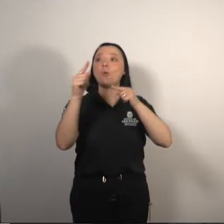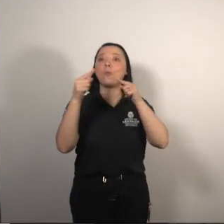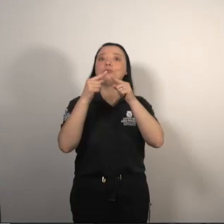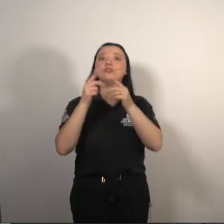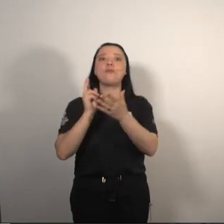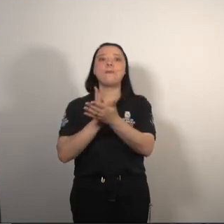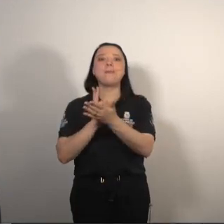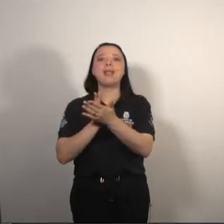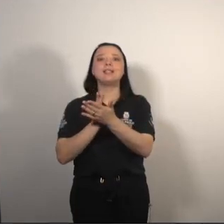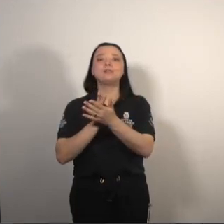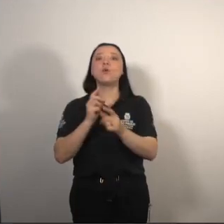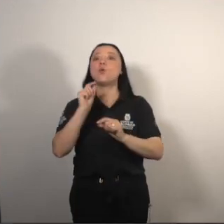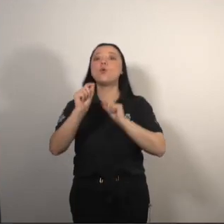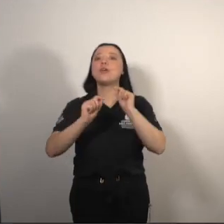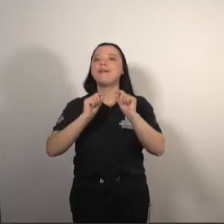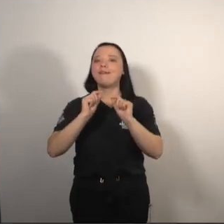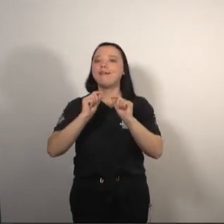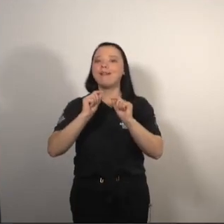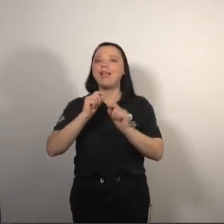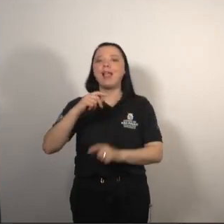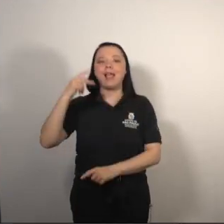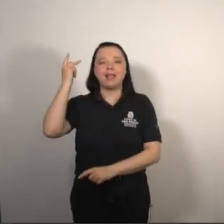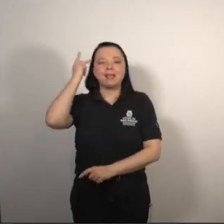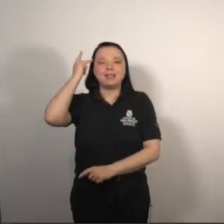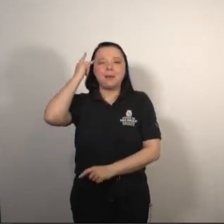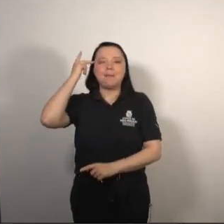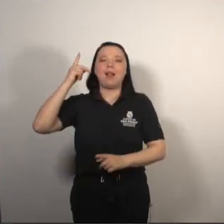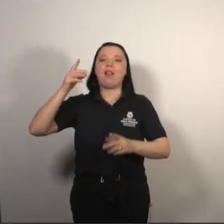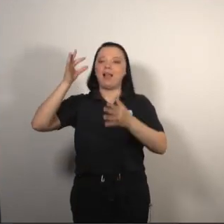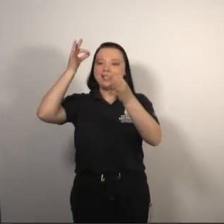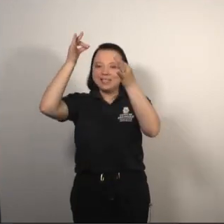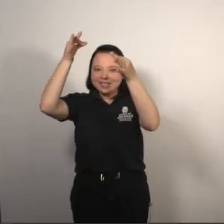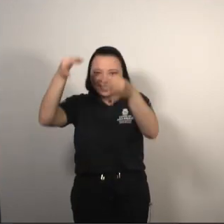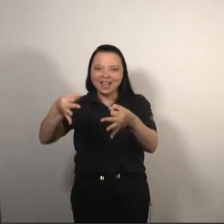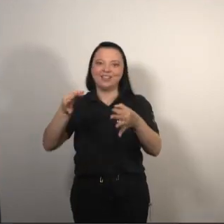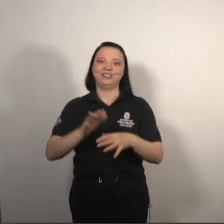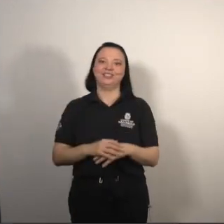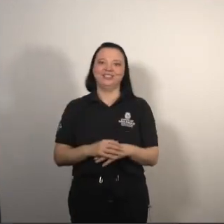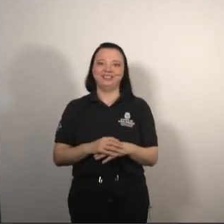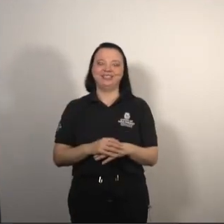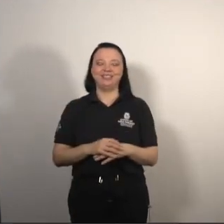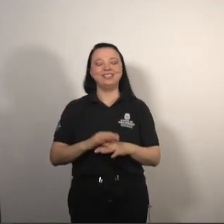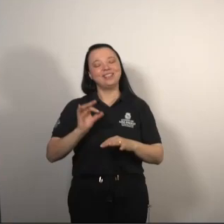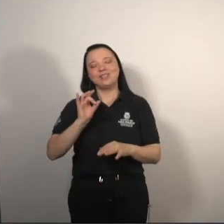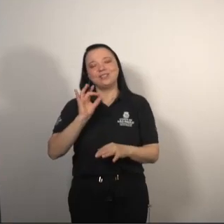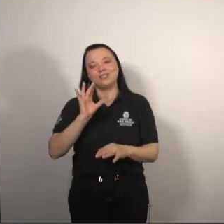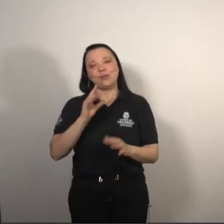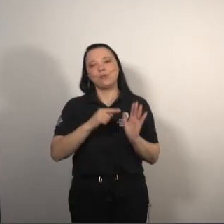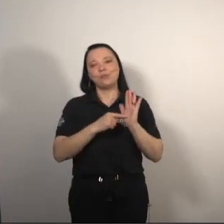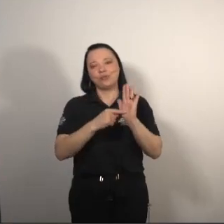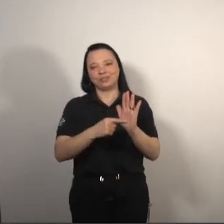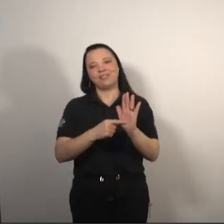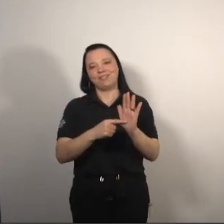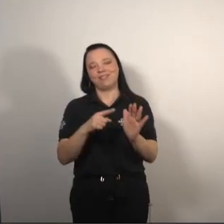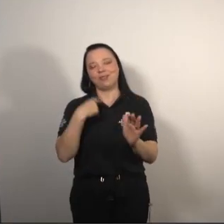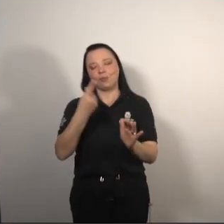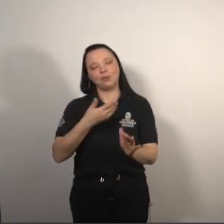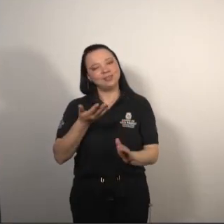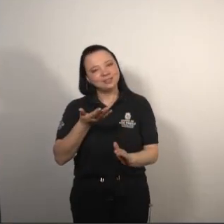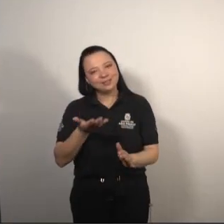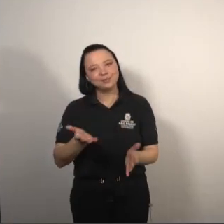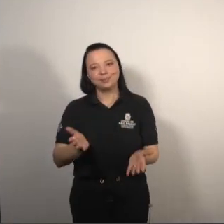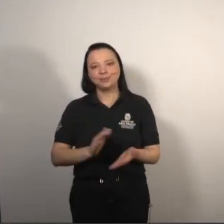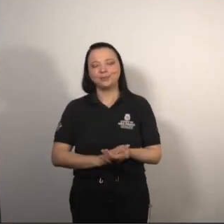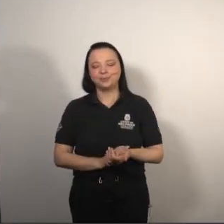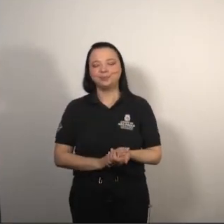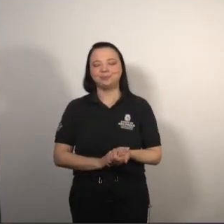responsabilidade de manter essa cidade girando, movimentando, é muito importante. E é só isso, é só mostrar isso que a gente